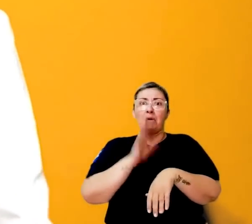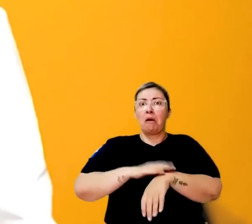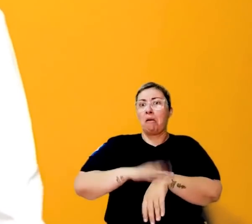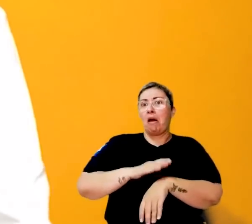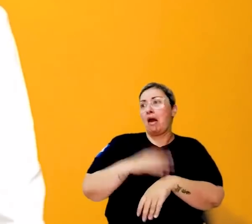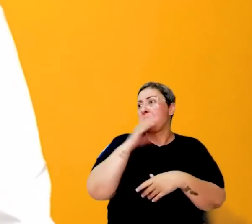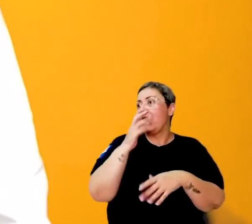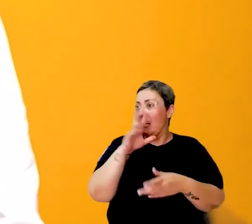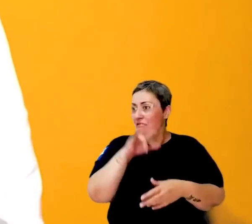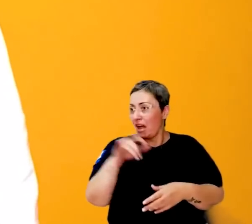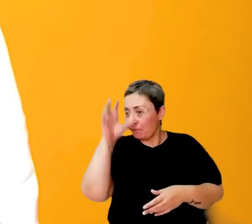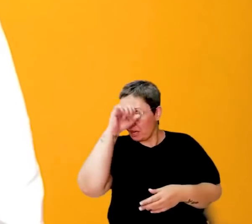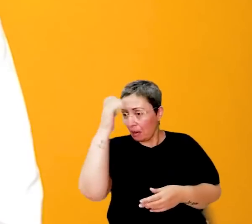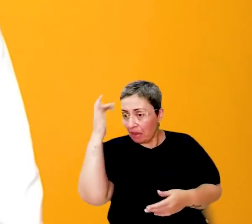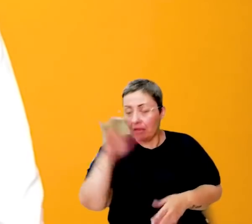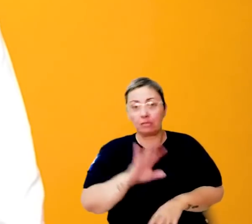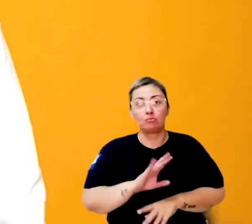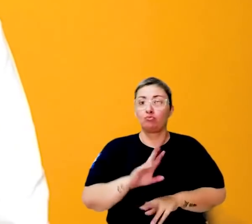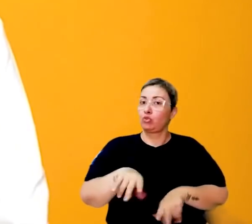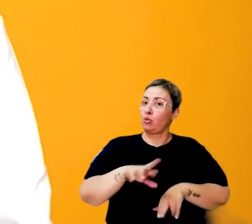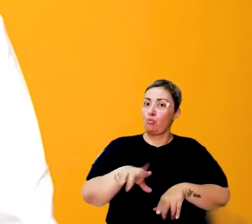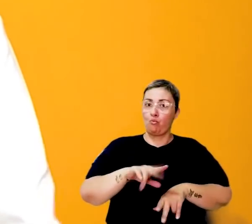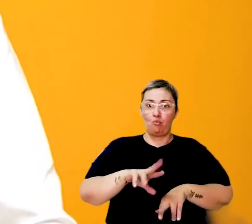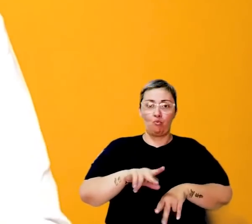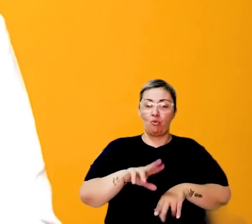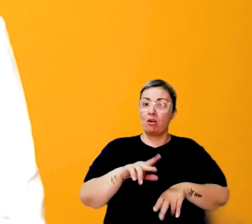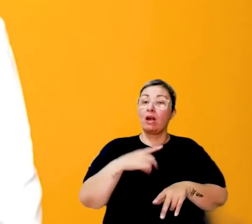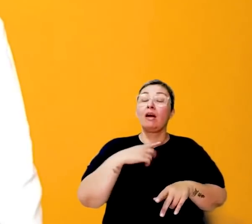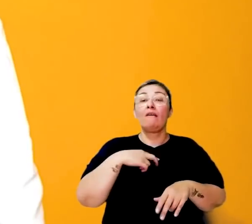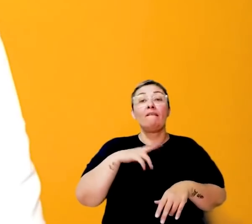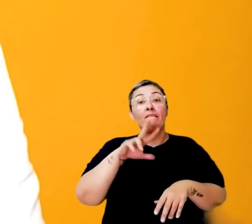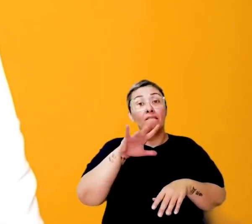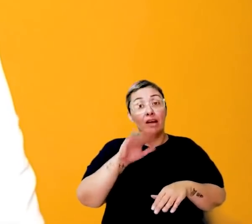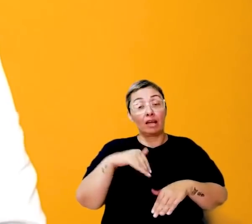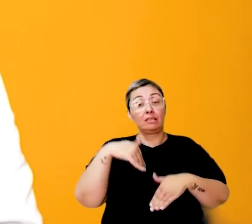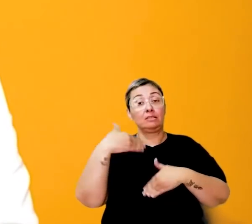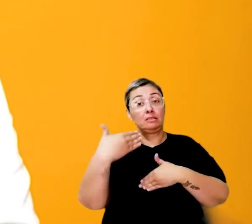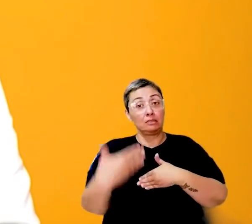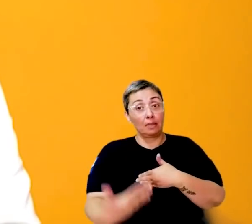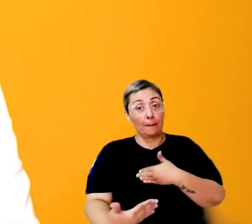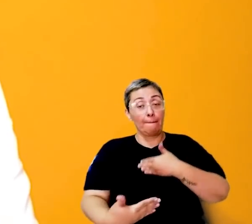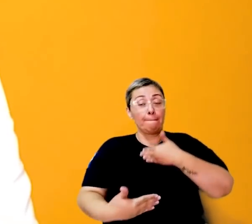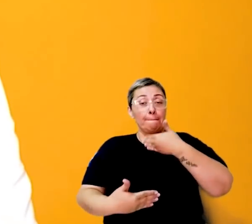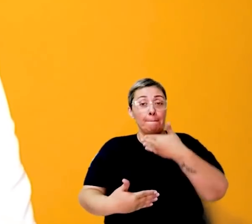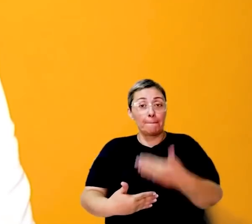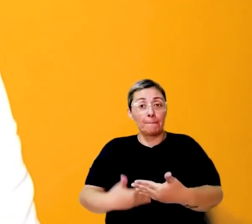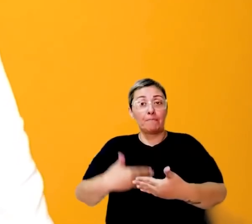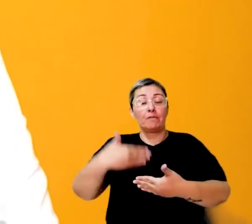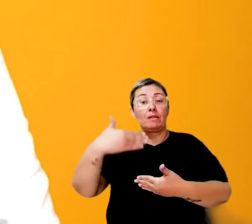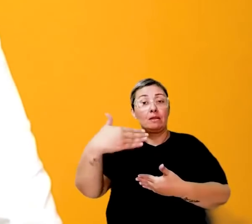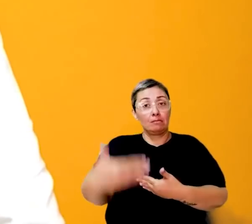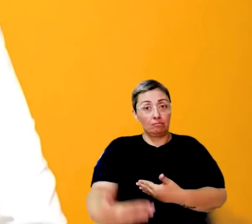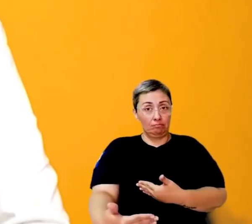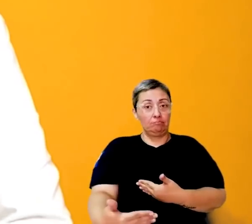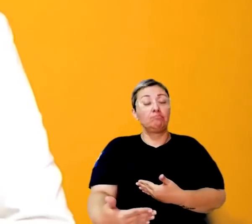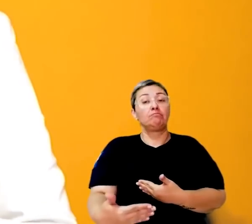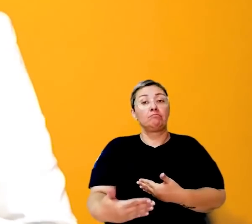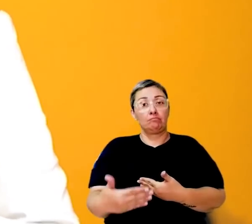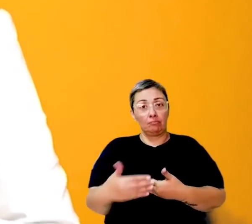vou criar, mas ela já vai aprender amanhã? Não. Né? Nós vamos seguir o ritmo de desenvolvimento da